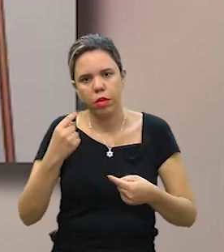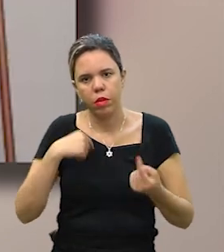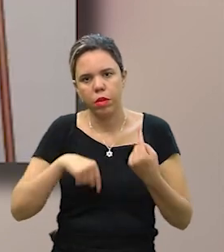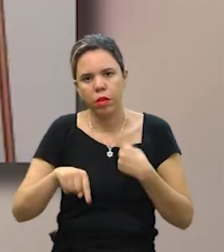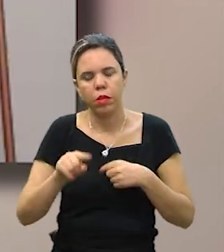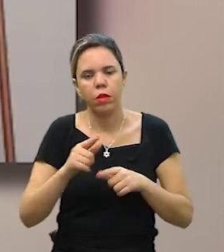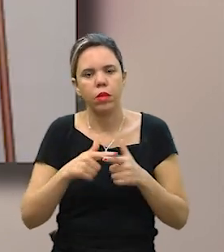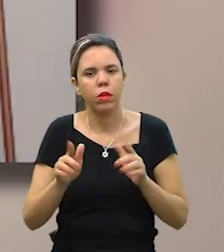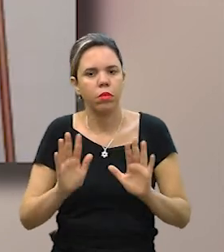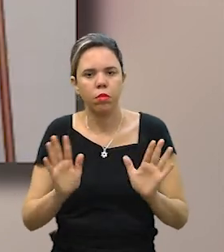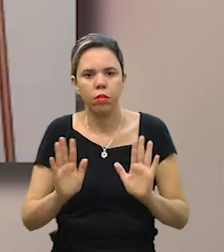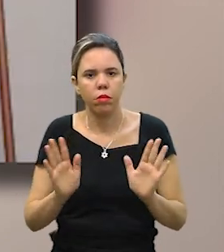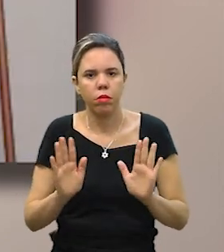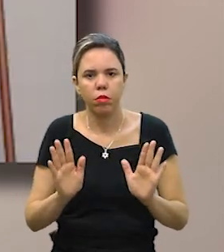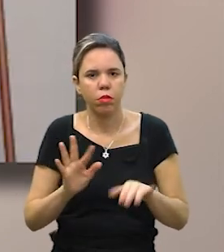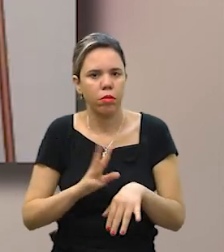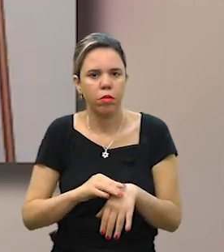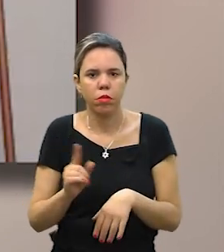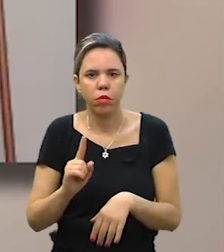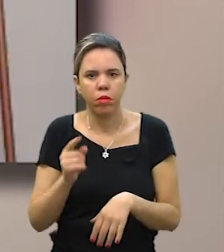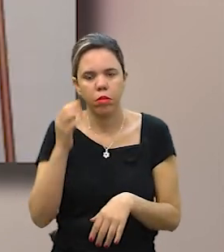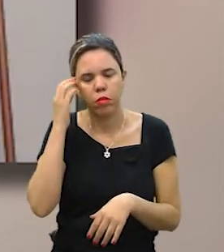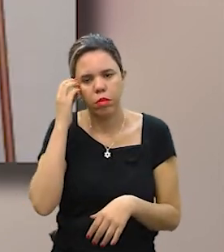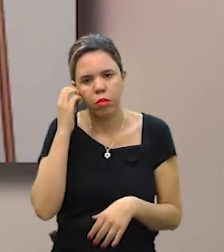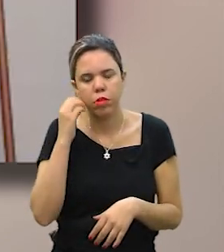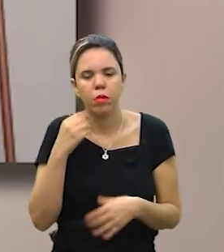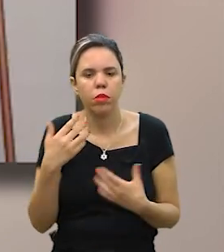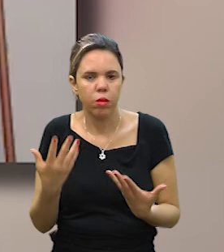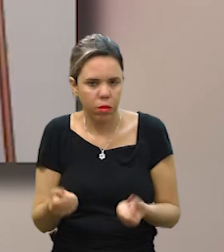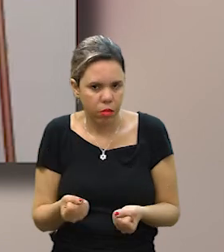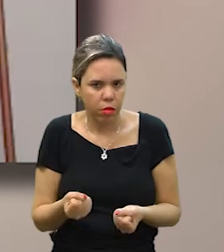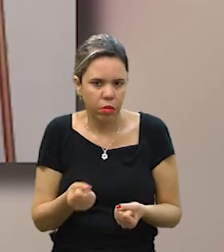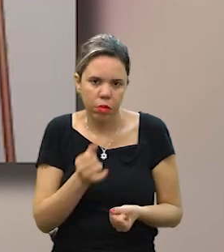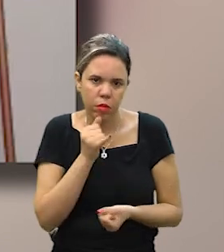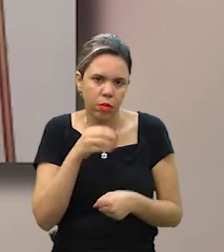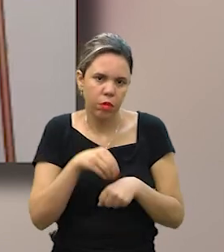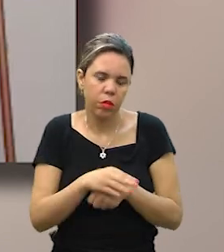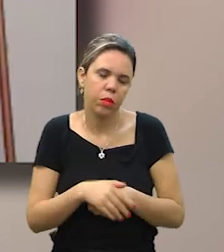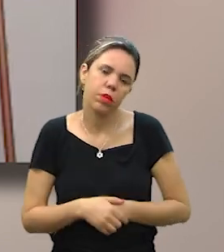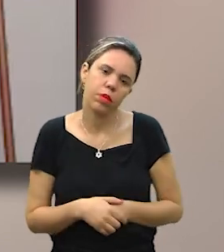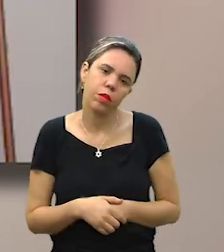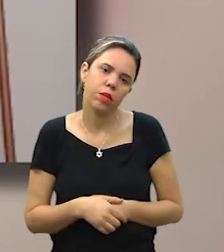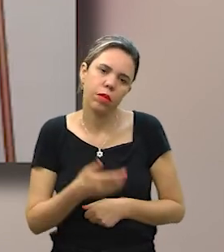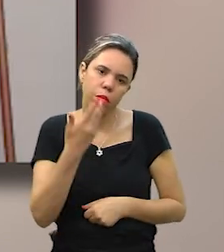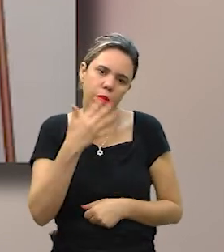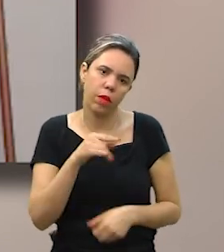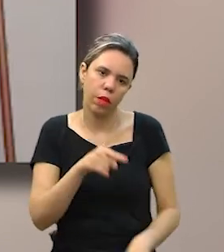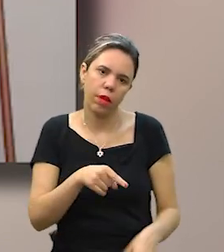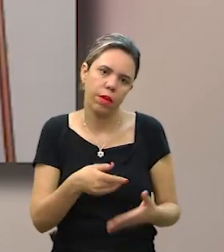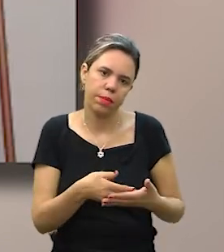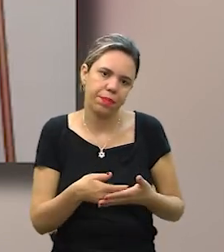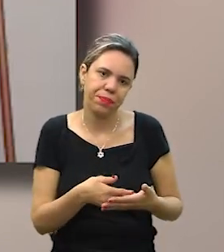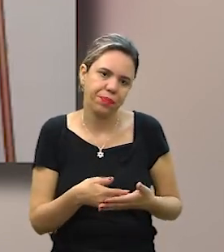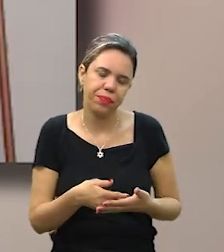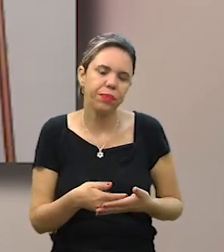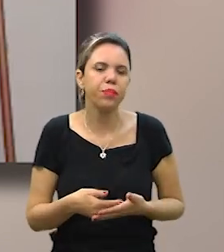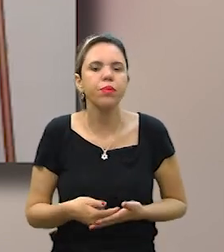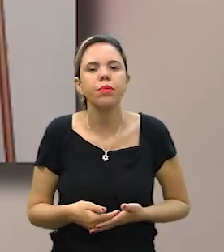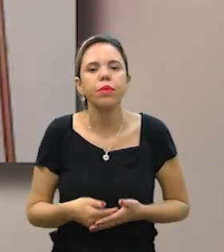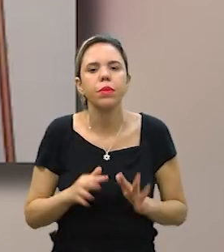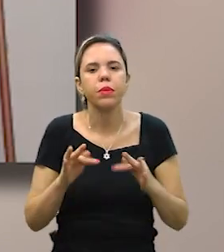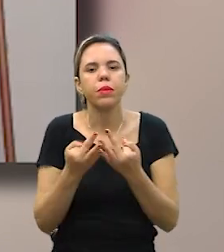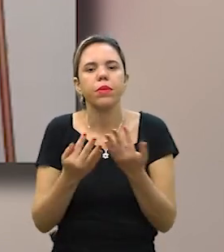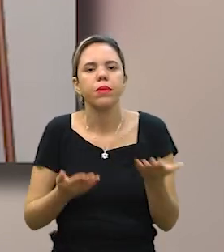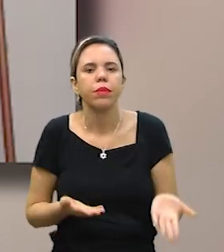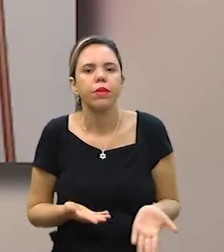imunológico e não ficar doente. Então, vamos dar um exemplo. Uma criança, um bebê,